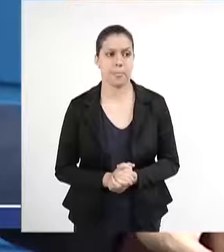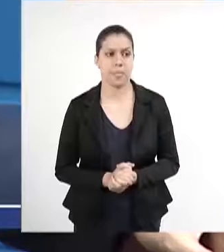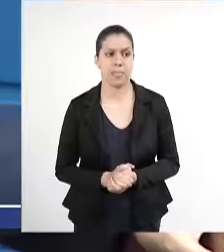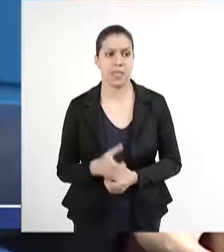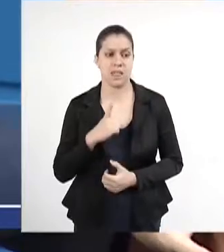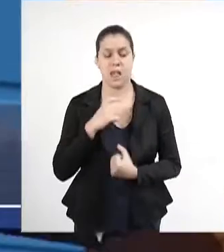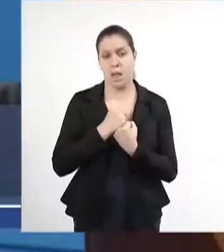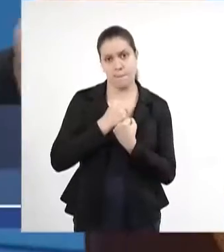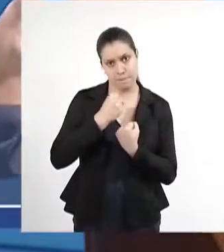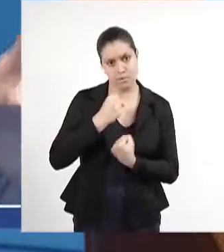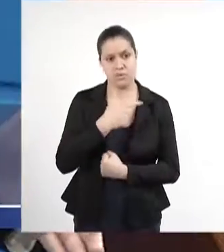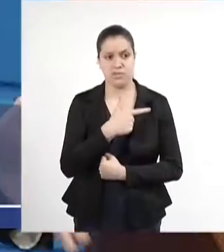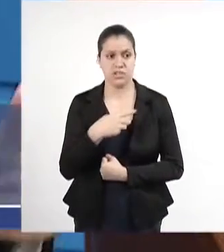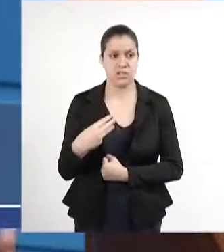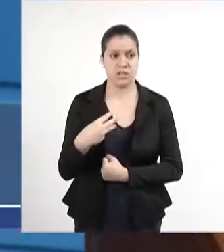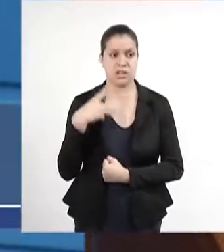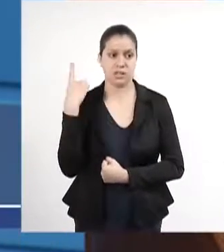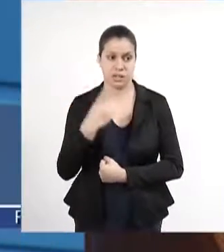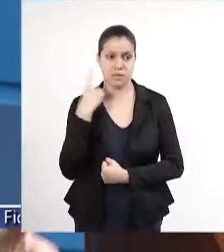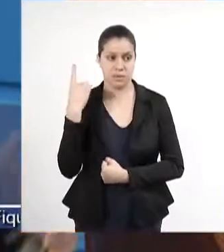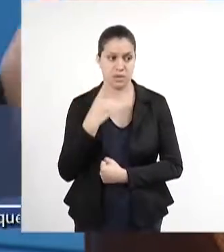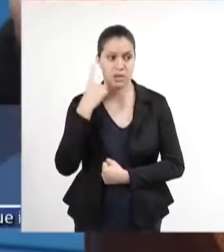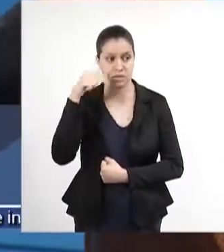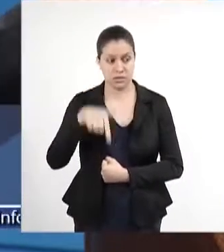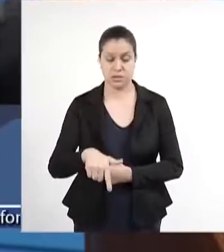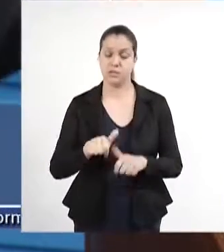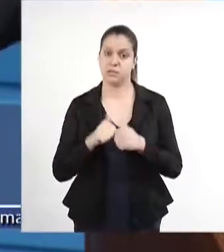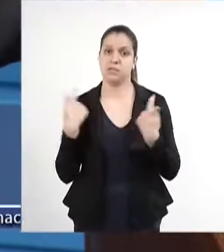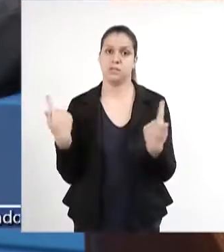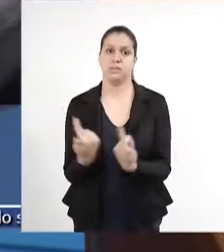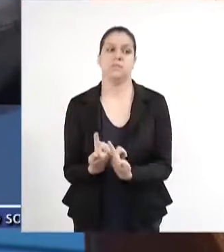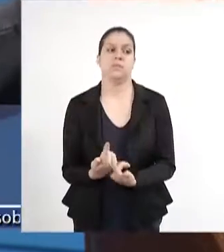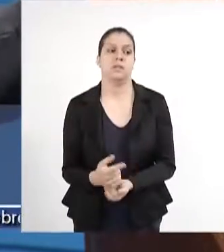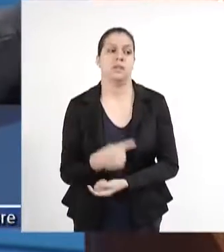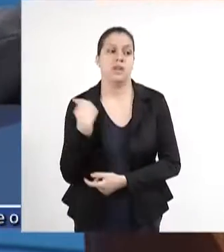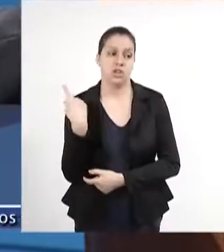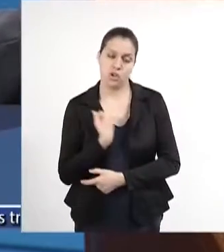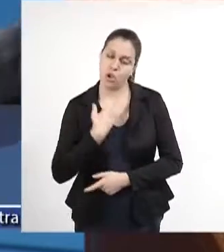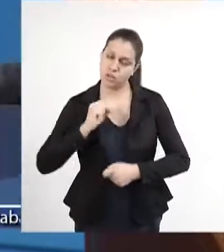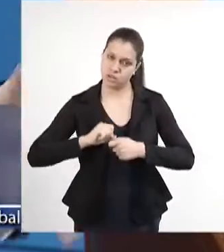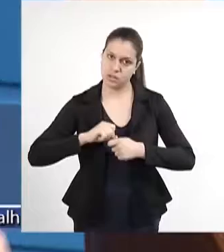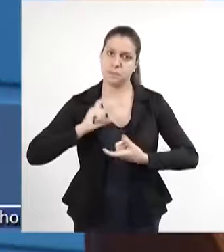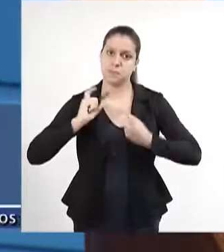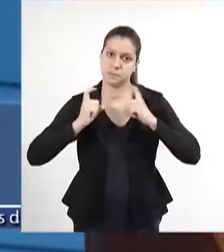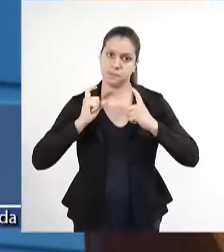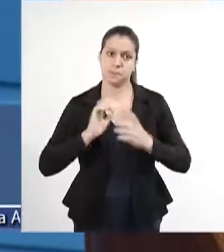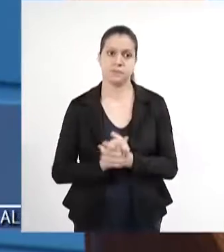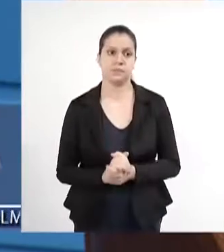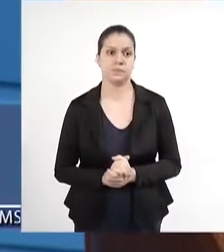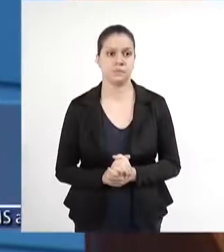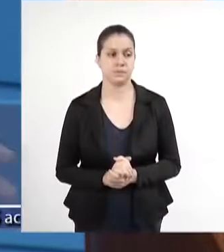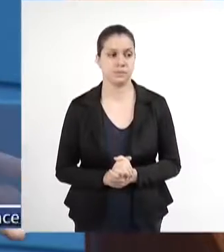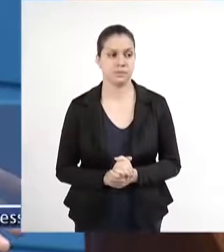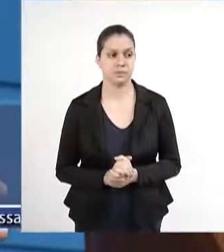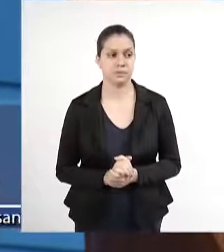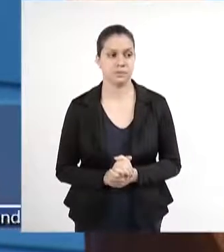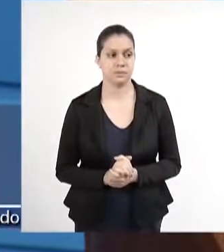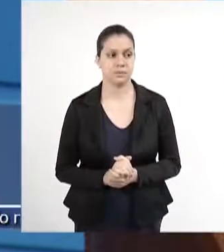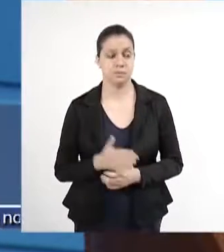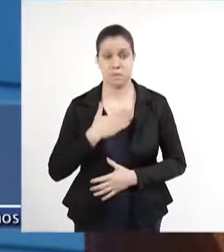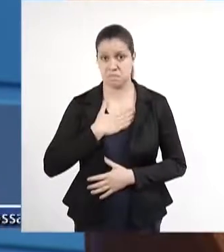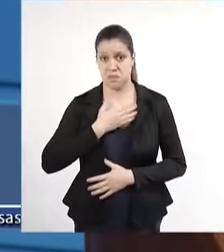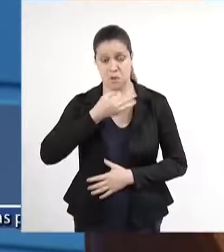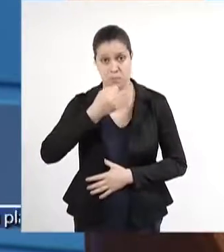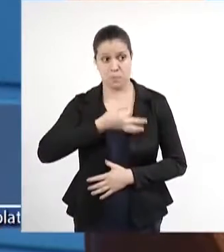apoio dos 23 senhores deputados dessa casa, nós fizemos essa reunião. A reunião foi, na minha opinião,